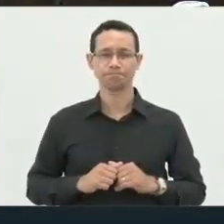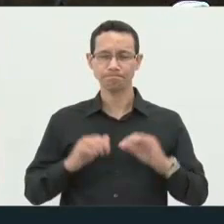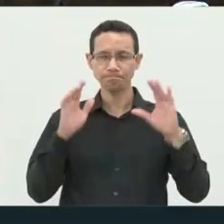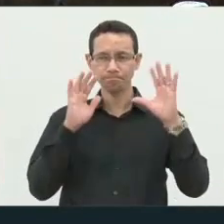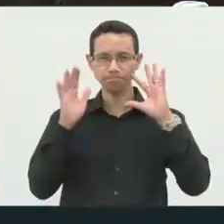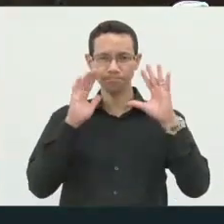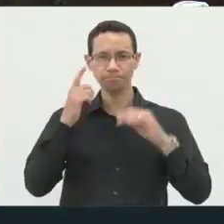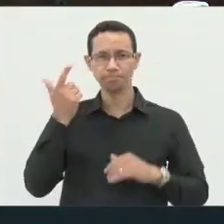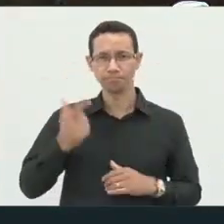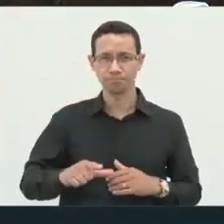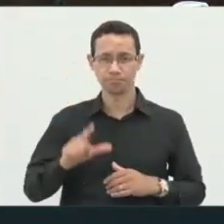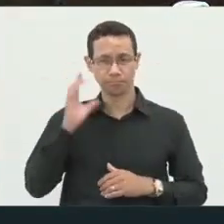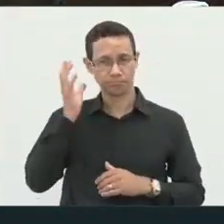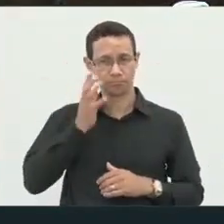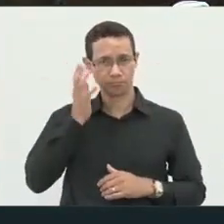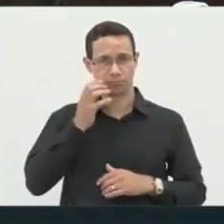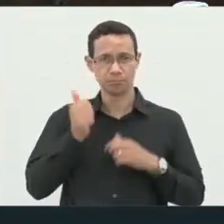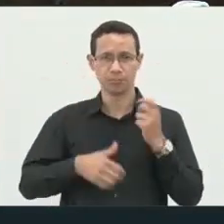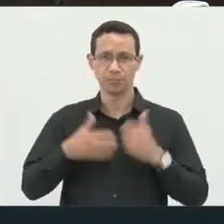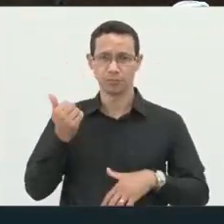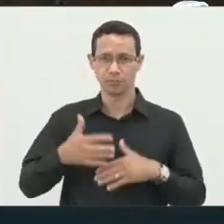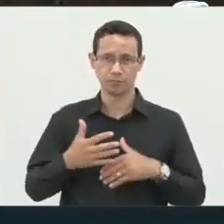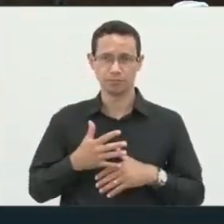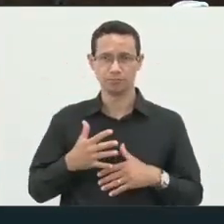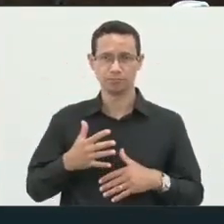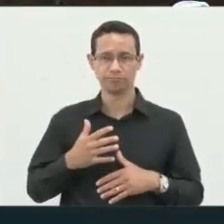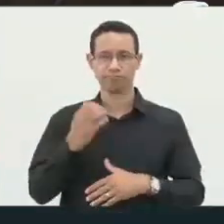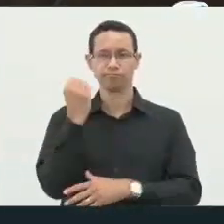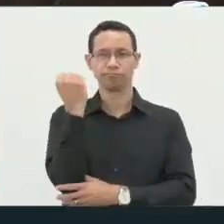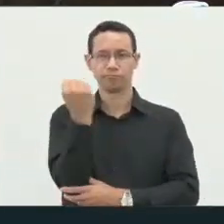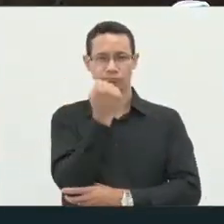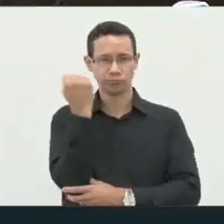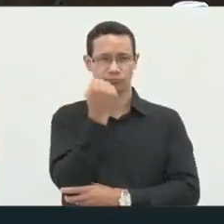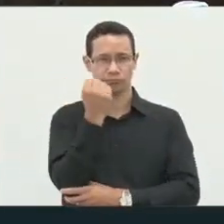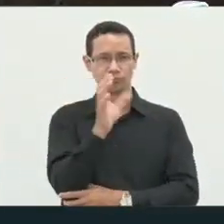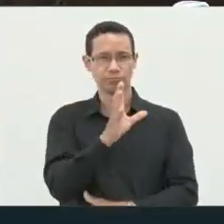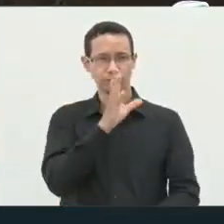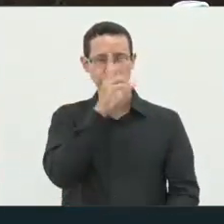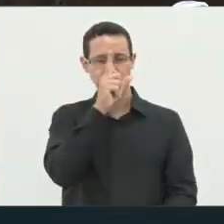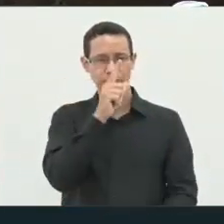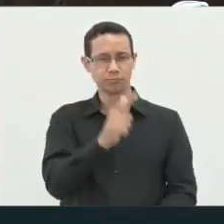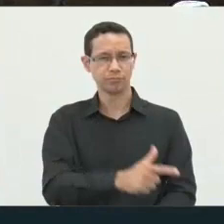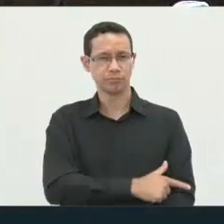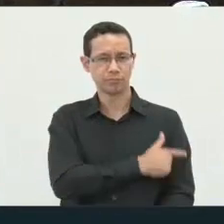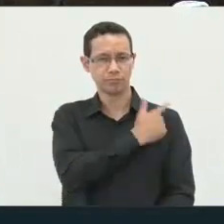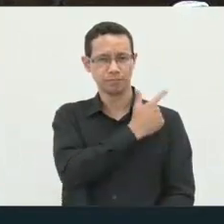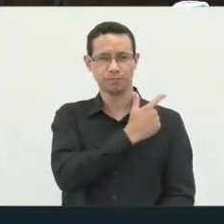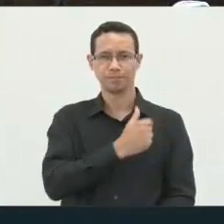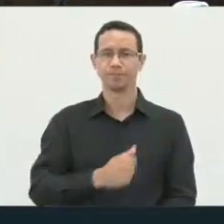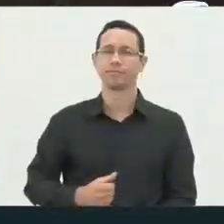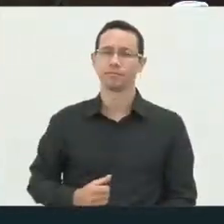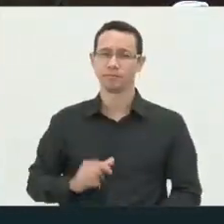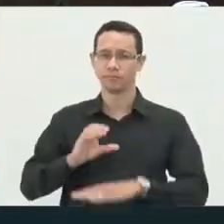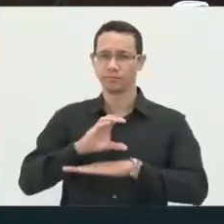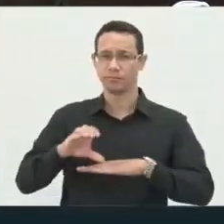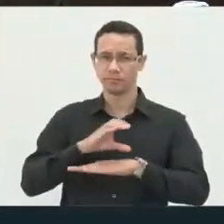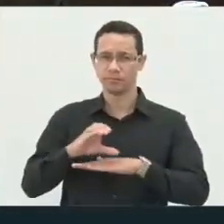o discurso maculado grave desrespeito a princípios e direitos constitucionalmente